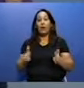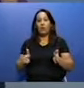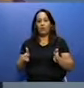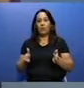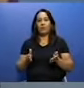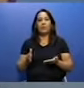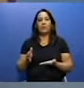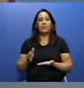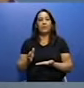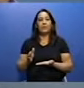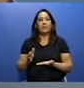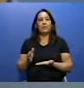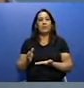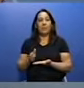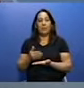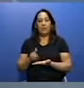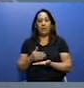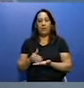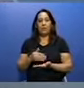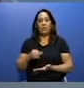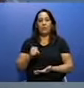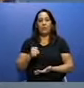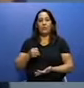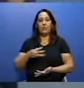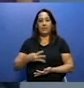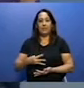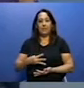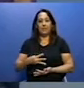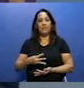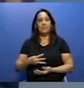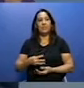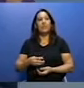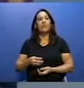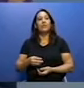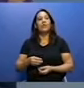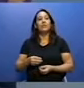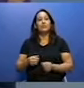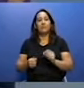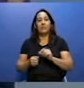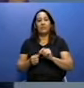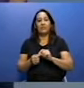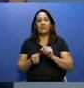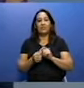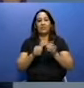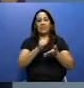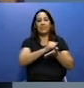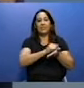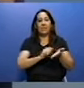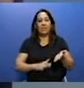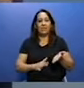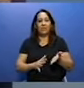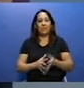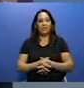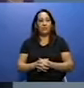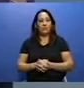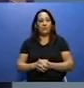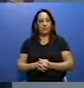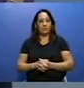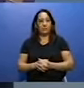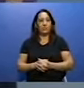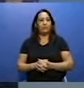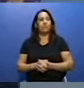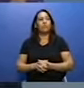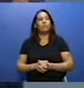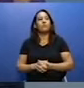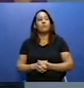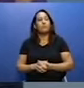Agora, ó, nós pegamos um pedacinho da 83 e colamos aqui junto para nós fazermos as